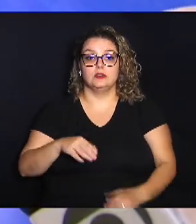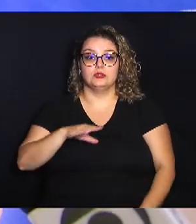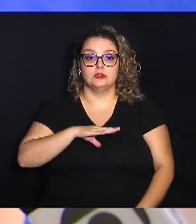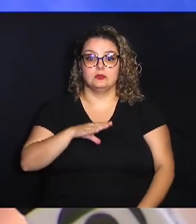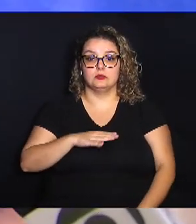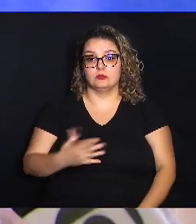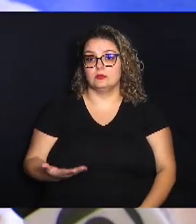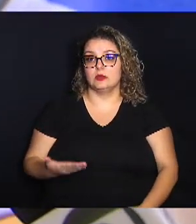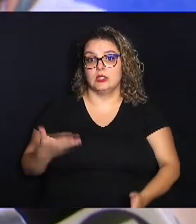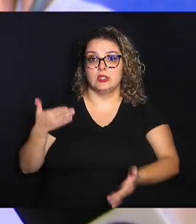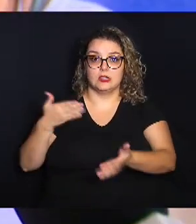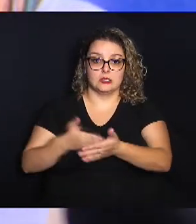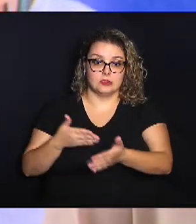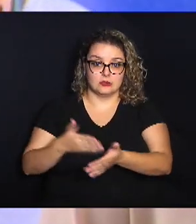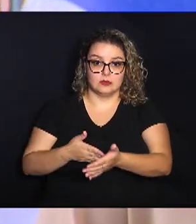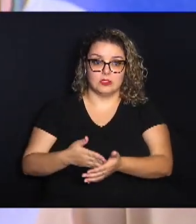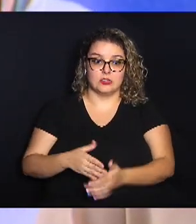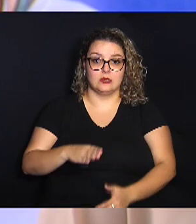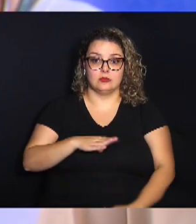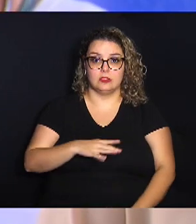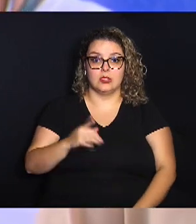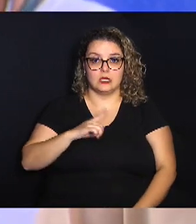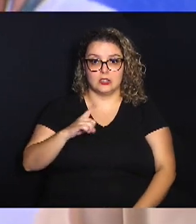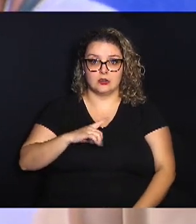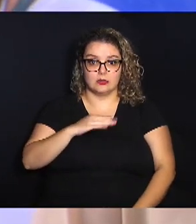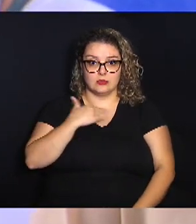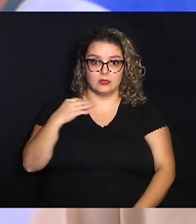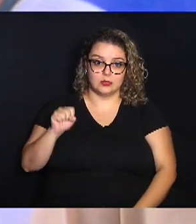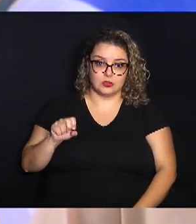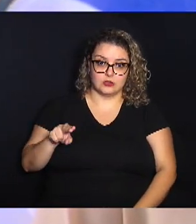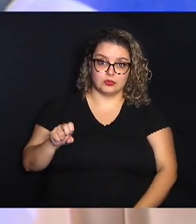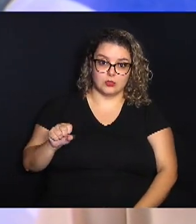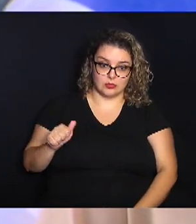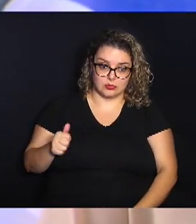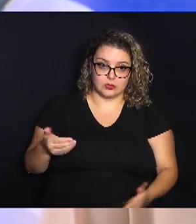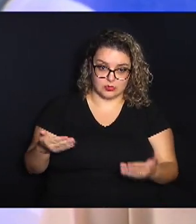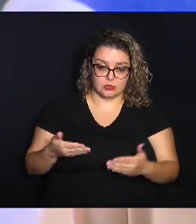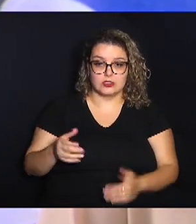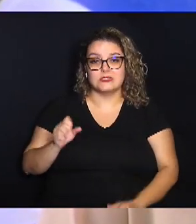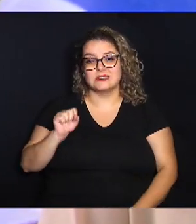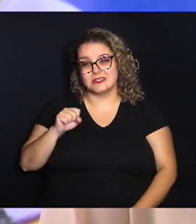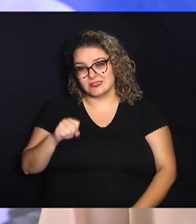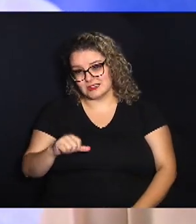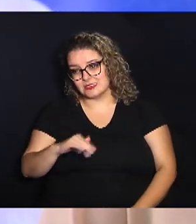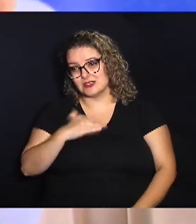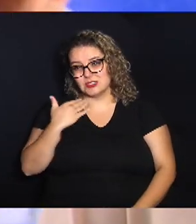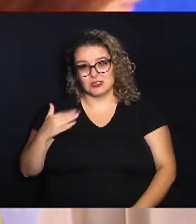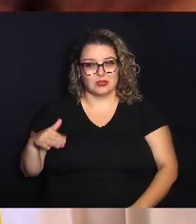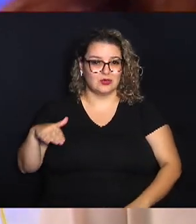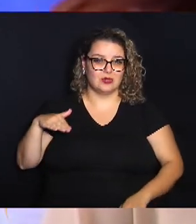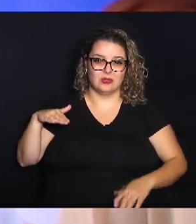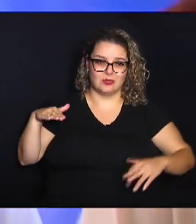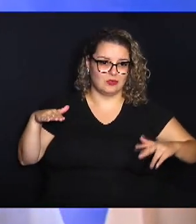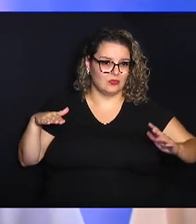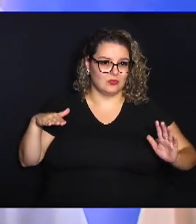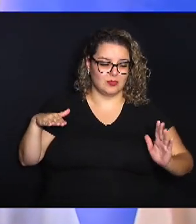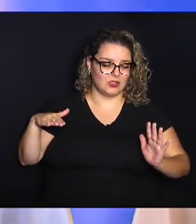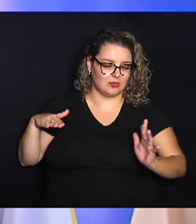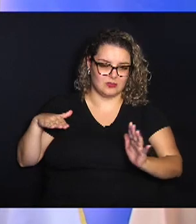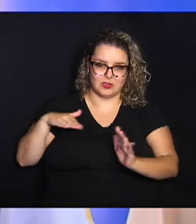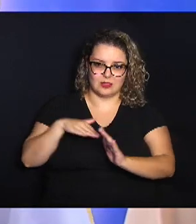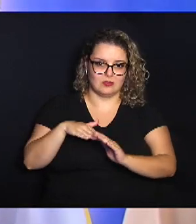fique limitada ao município. Houve uma morte em Souzas hoje. Isso, uma morte em Souzas por atropelamento.